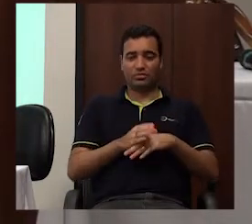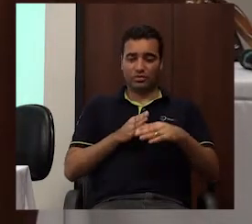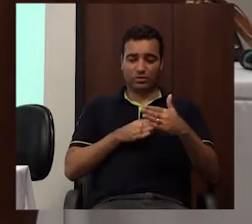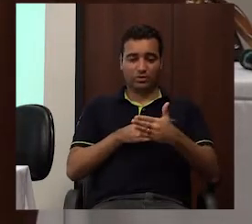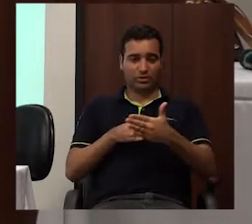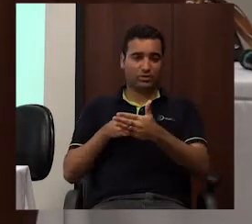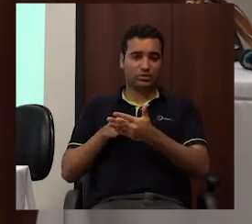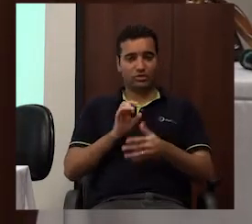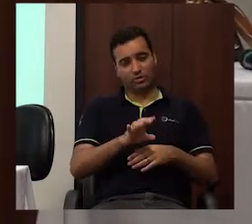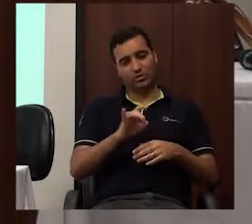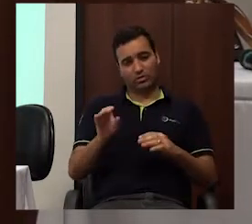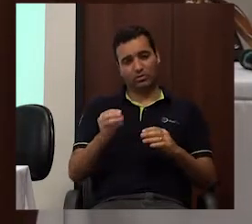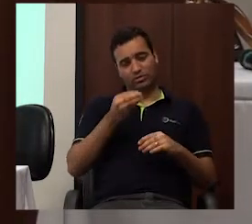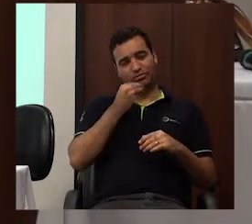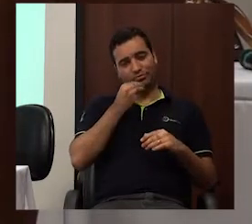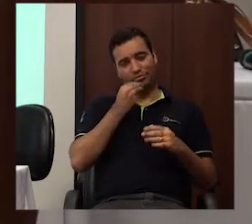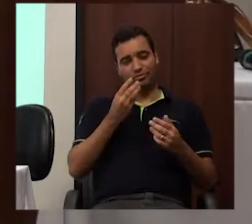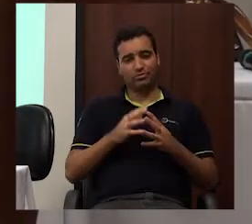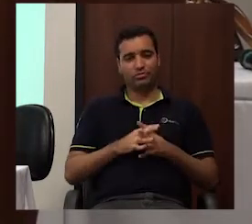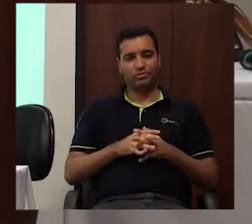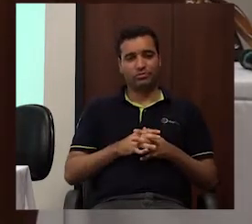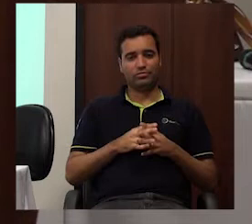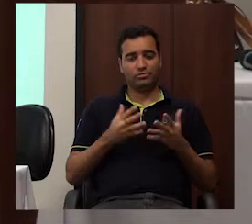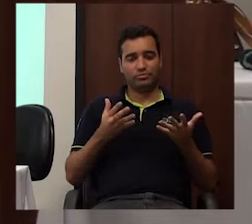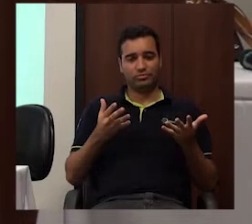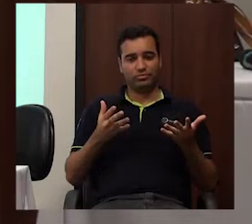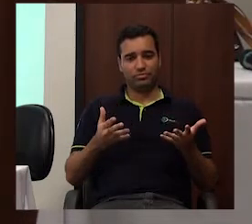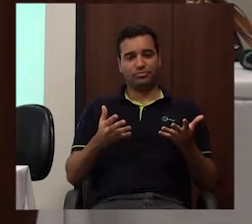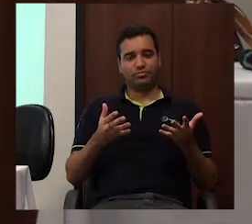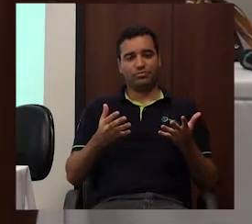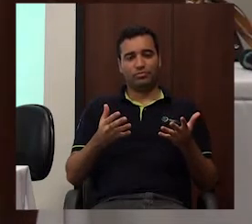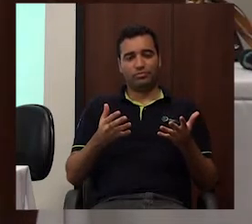cada um, claro, né? Bom,